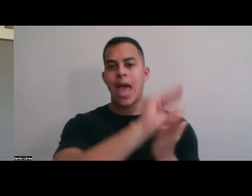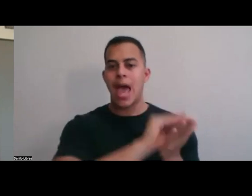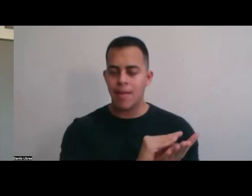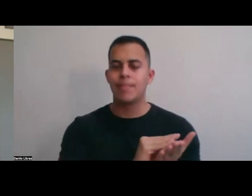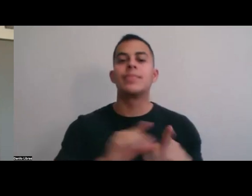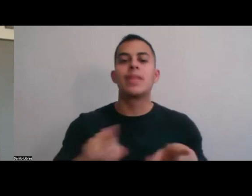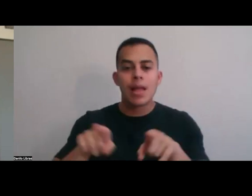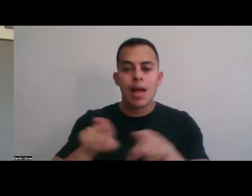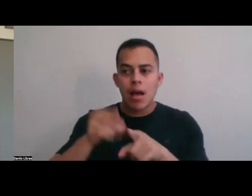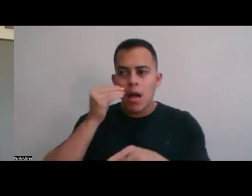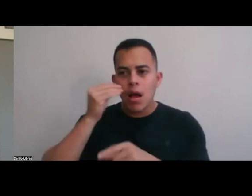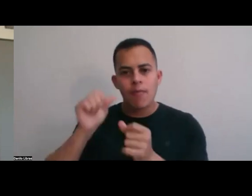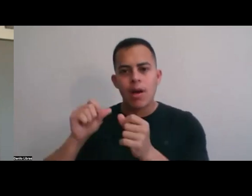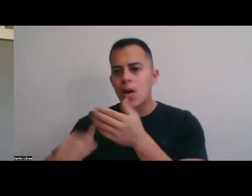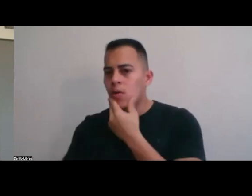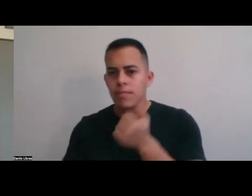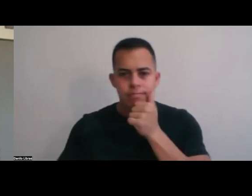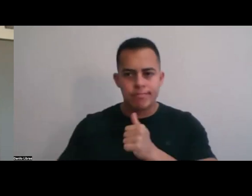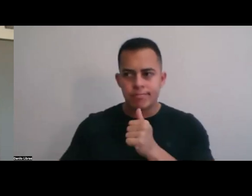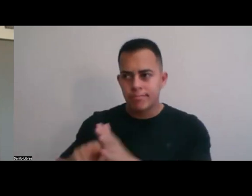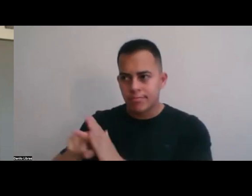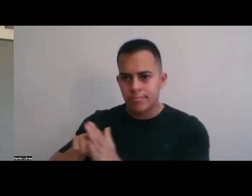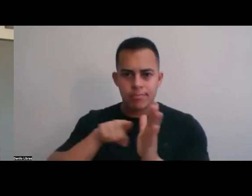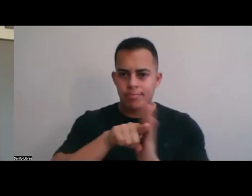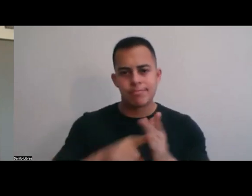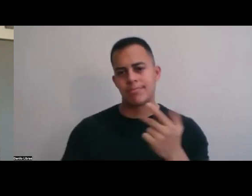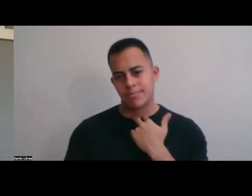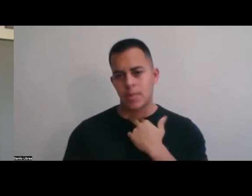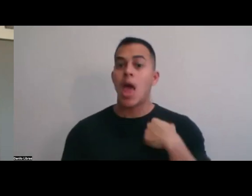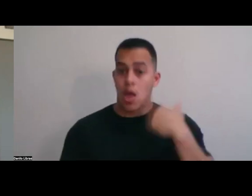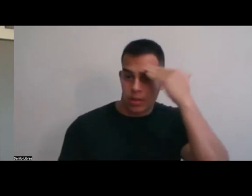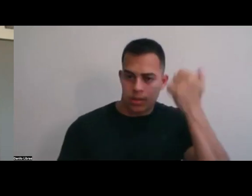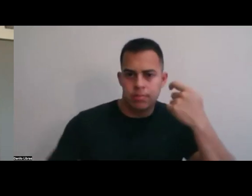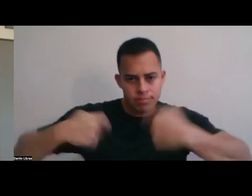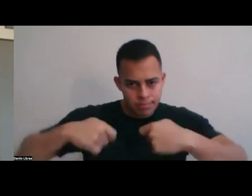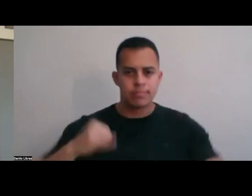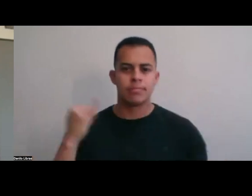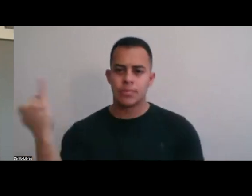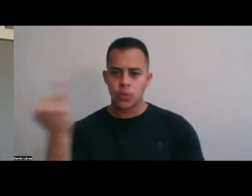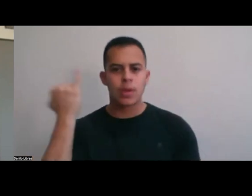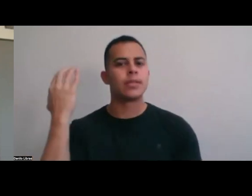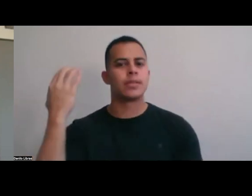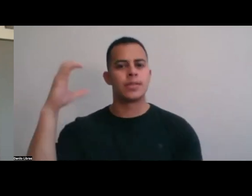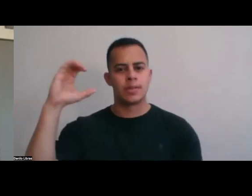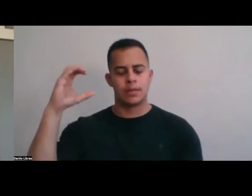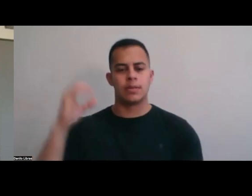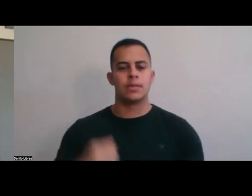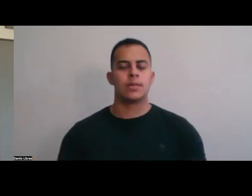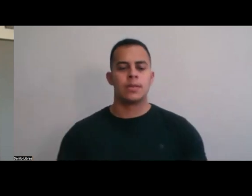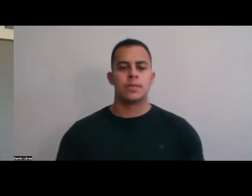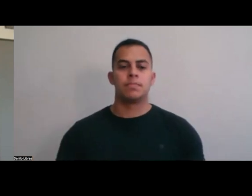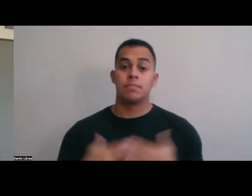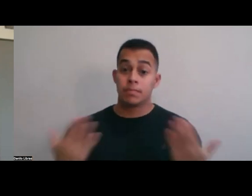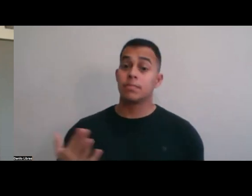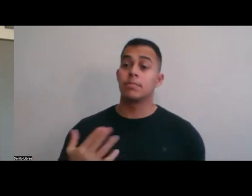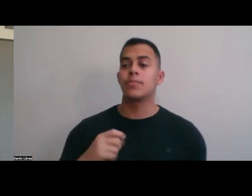condições de fazer nos dois sexos, apesar de eu saber da necessidade disso, da importância, né, científica disso. Então a gente